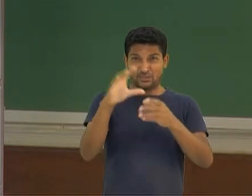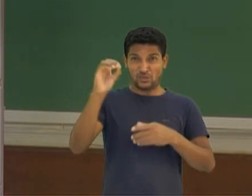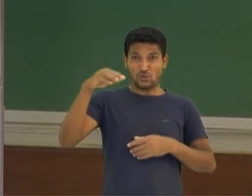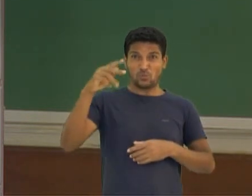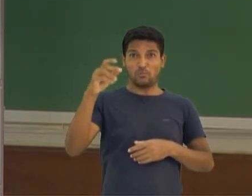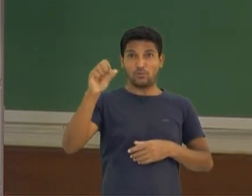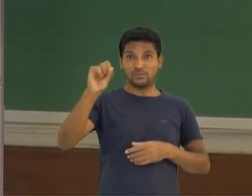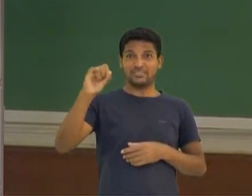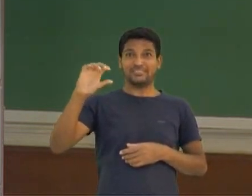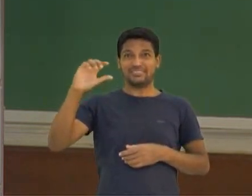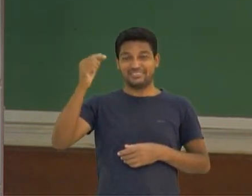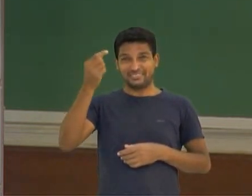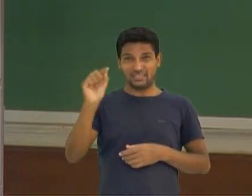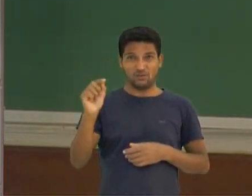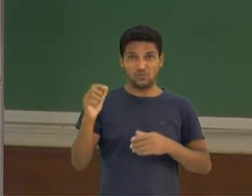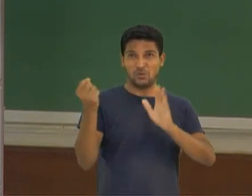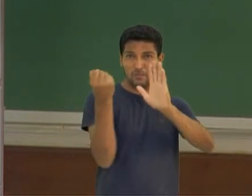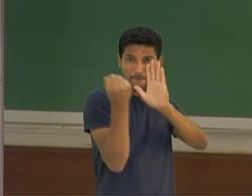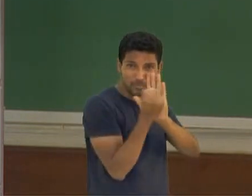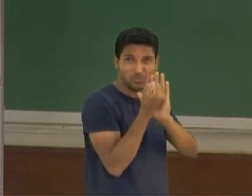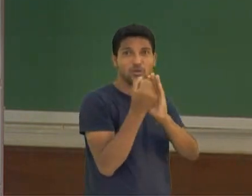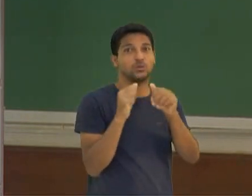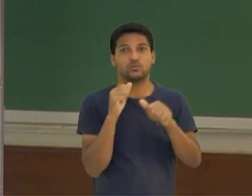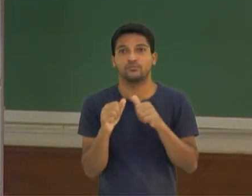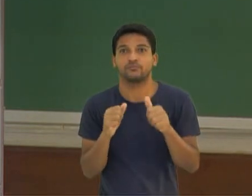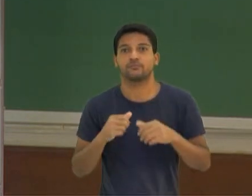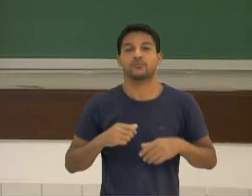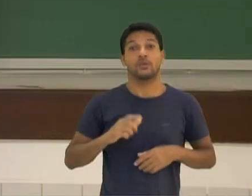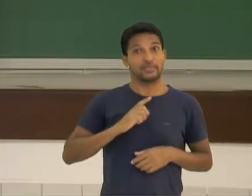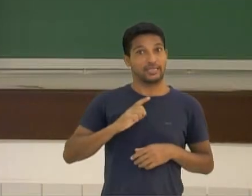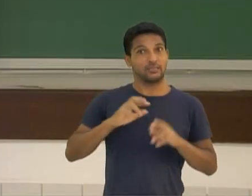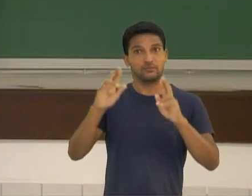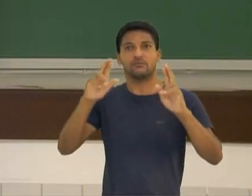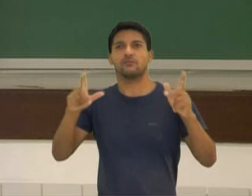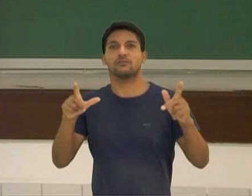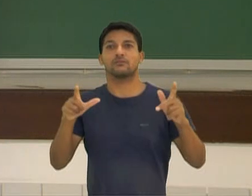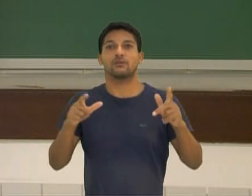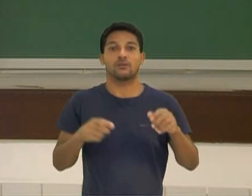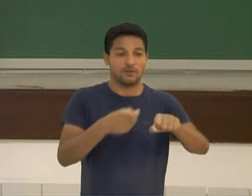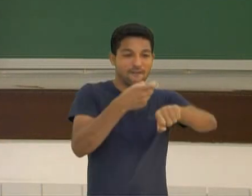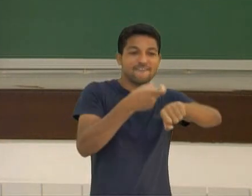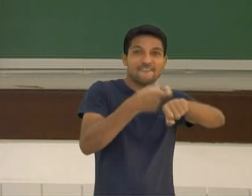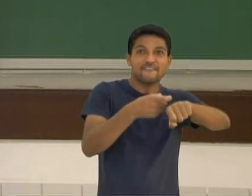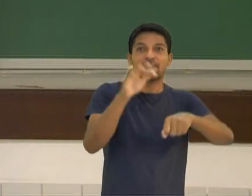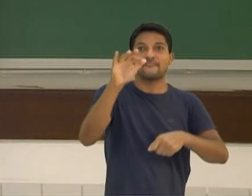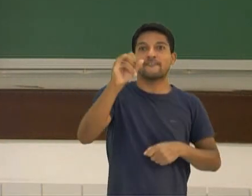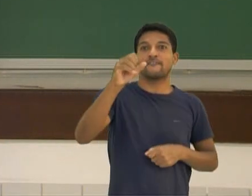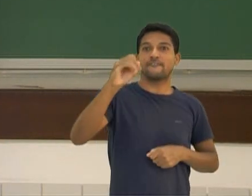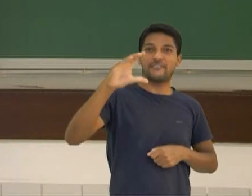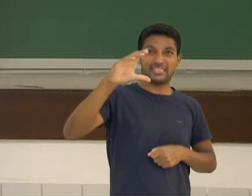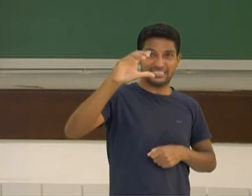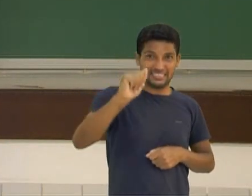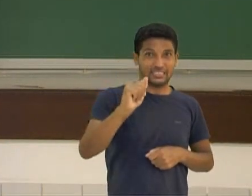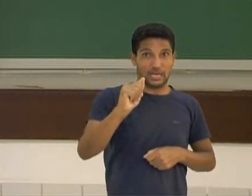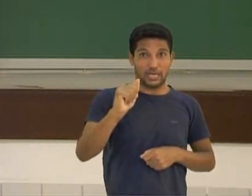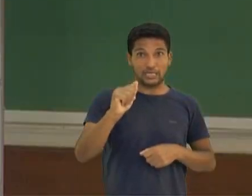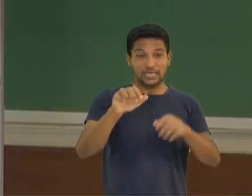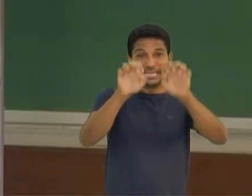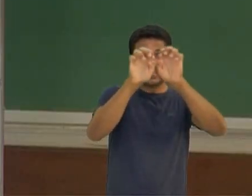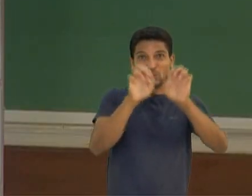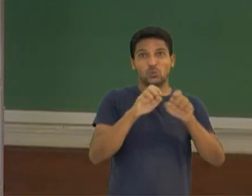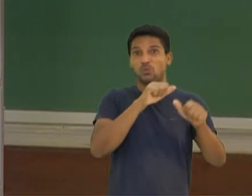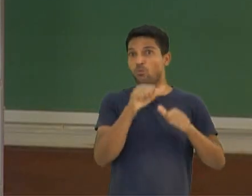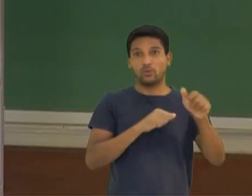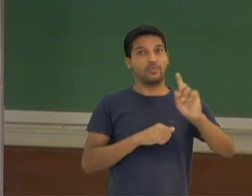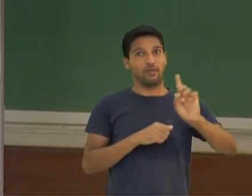né? Diferença entre propriedades químicas e físicas. As físicas não alteram a estrutura da matéria.